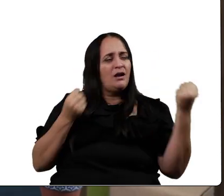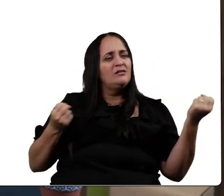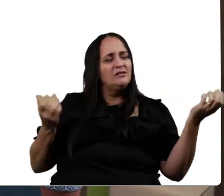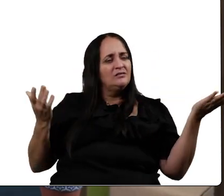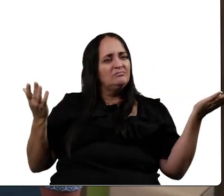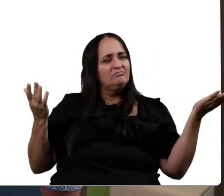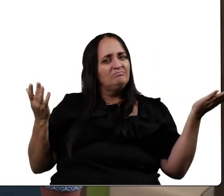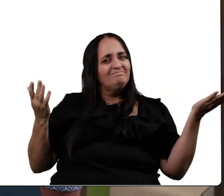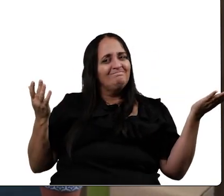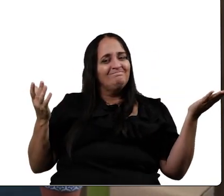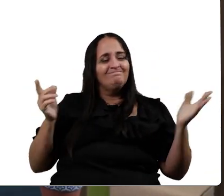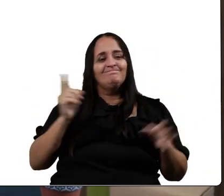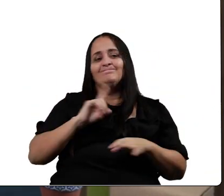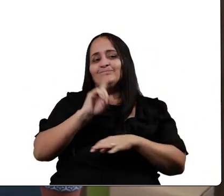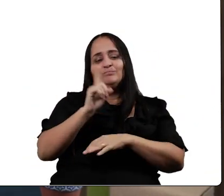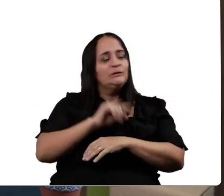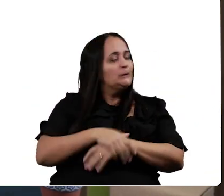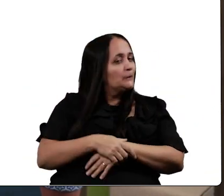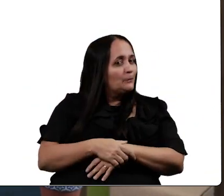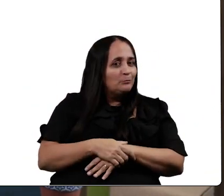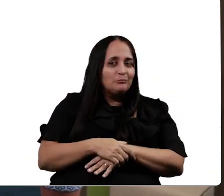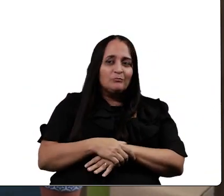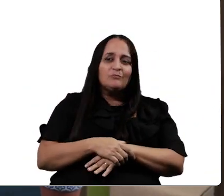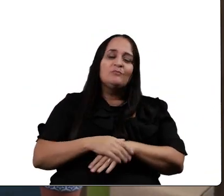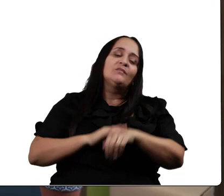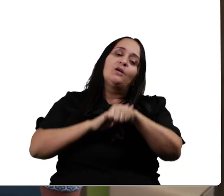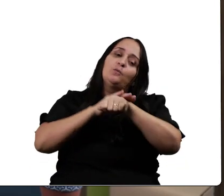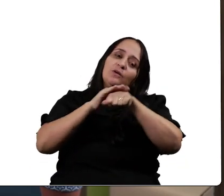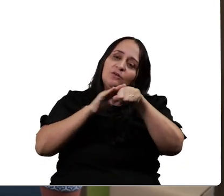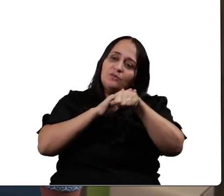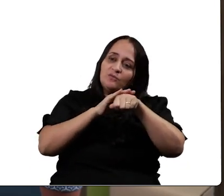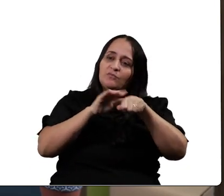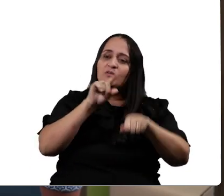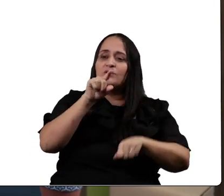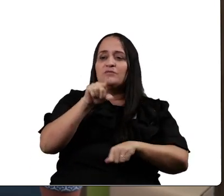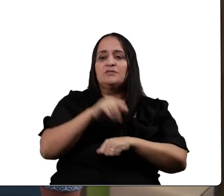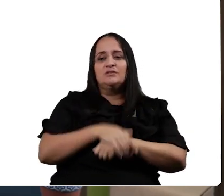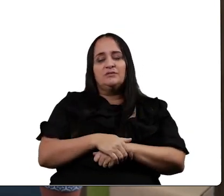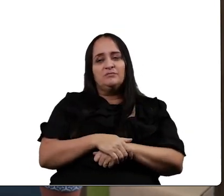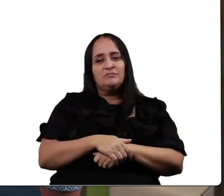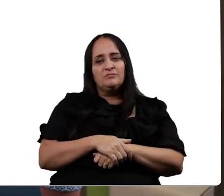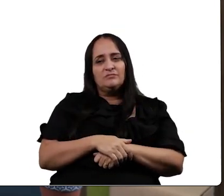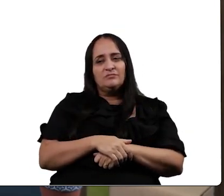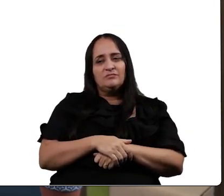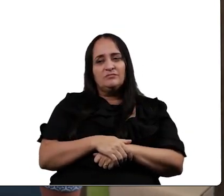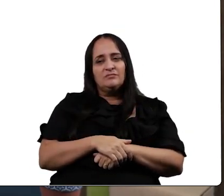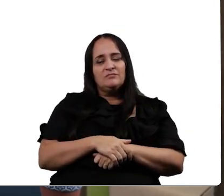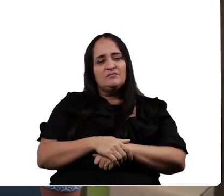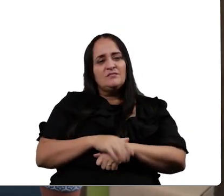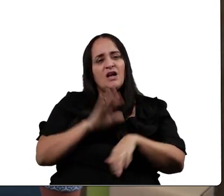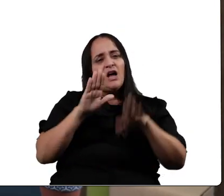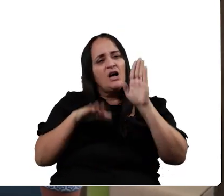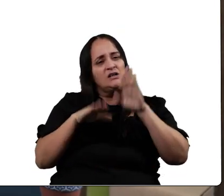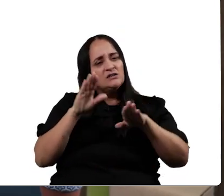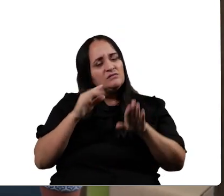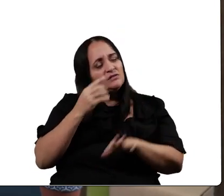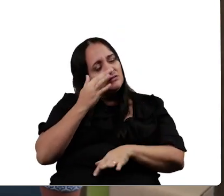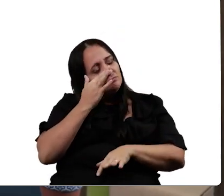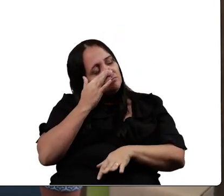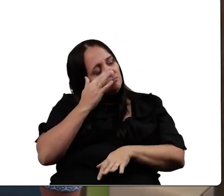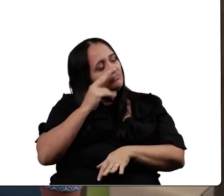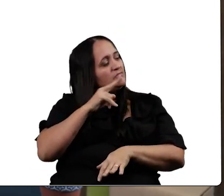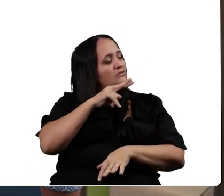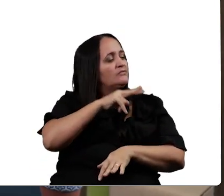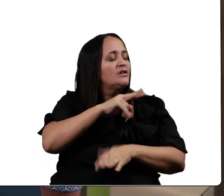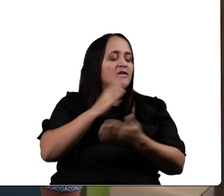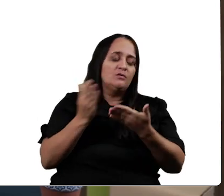Não. E é nesse ponto que eu quero conversar com você. Muitas vezes, quando a gente está na internet navegando ou